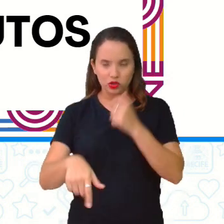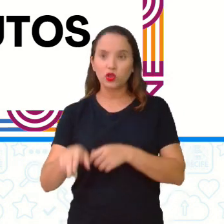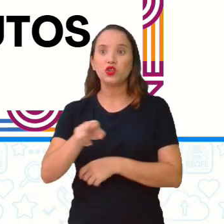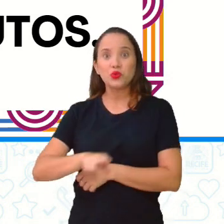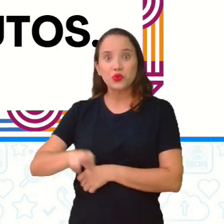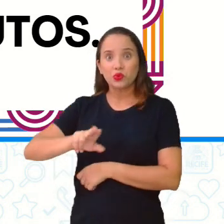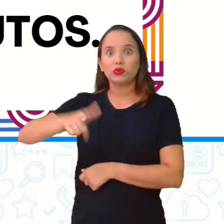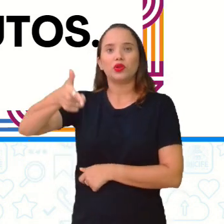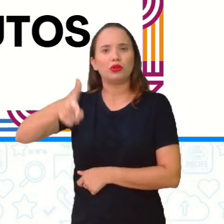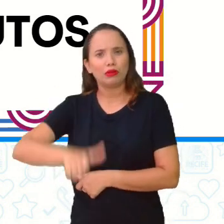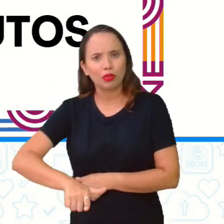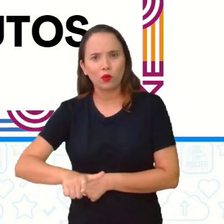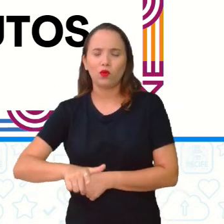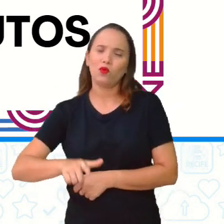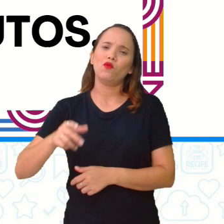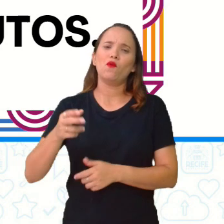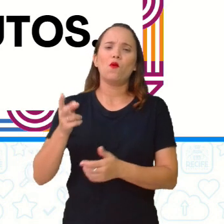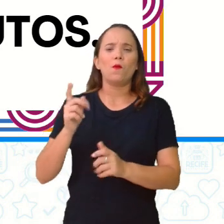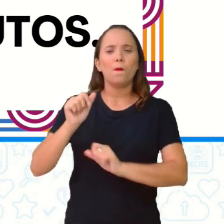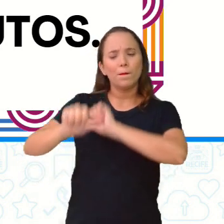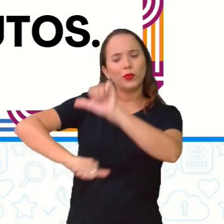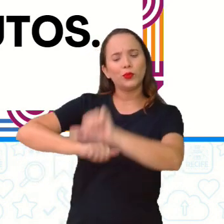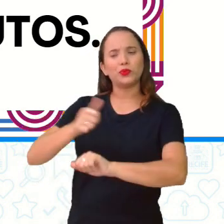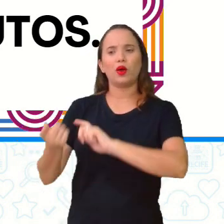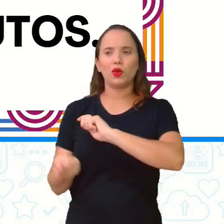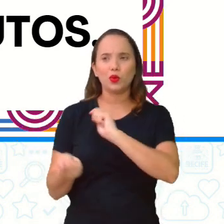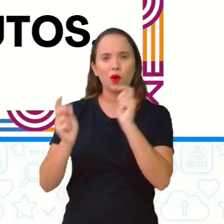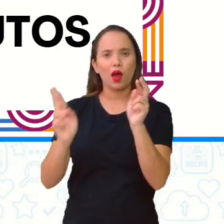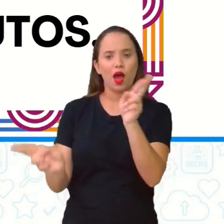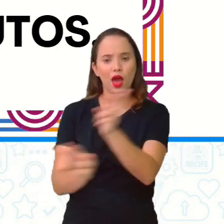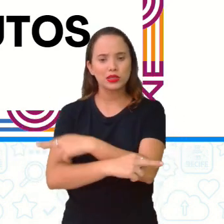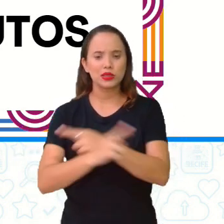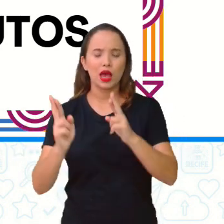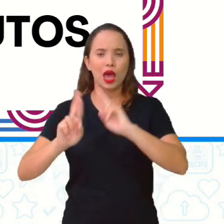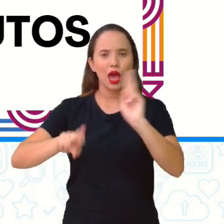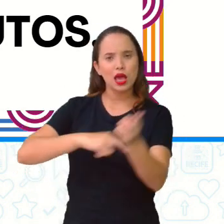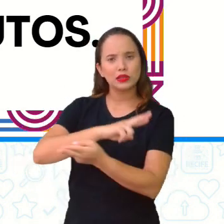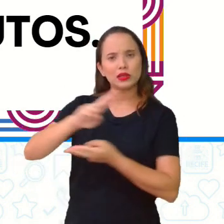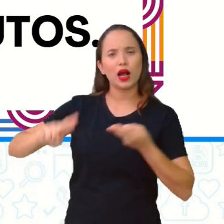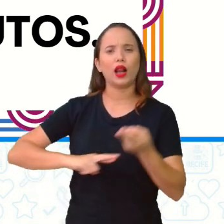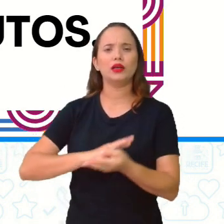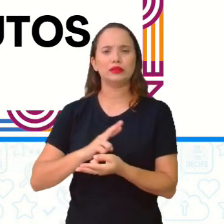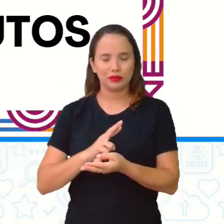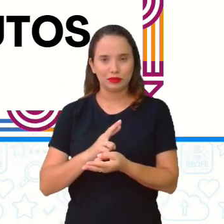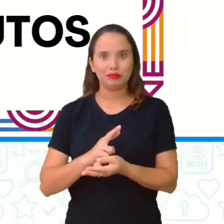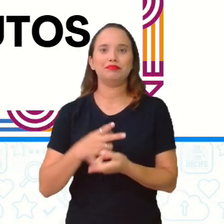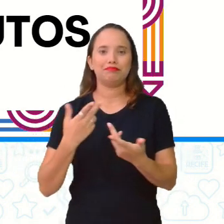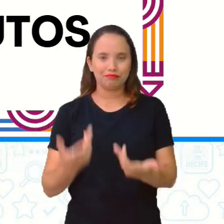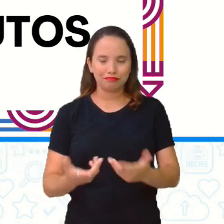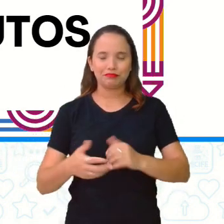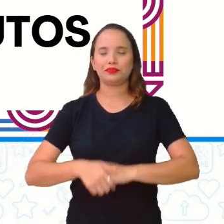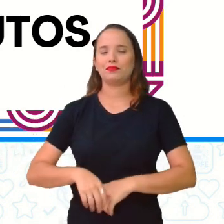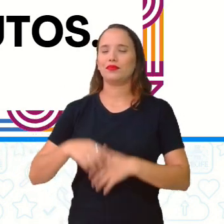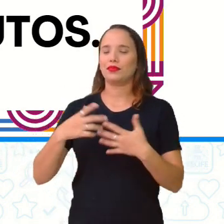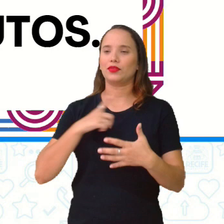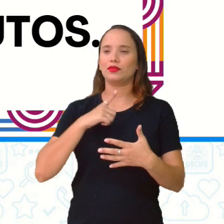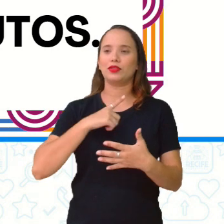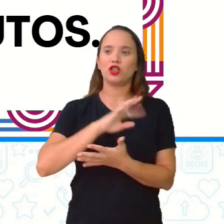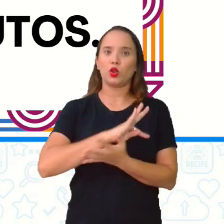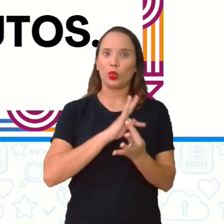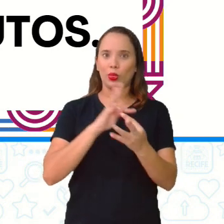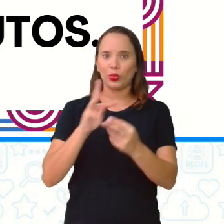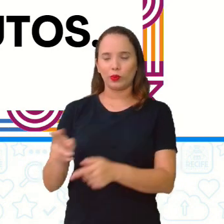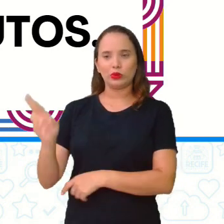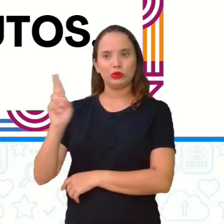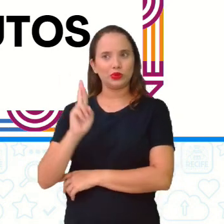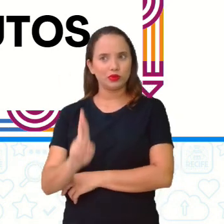produtos que a gente compra e que a gente tem em casa. Então, ó, 5 R's, útil, prático e que a gente precisa praticar